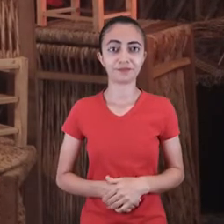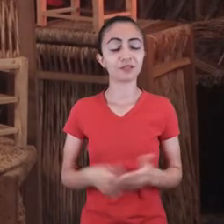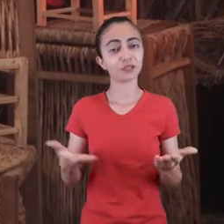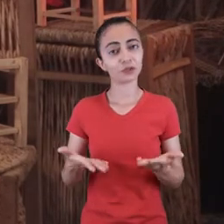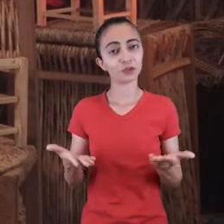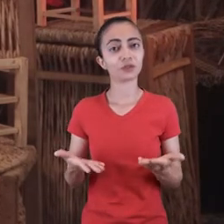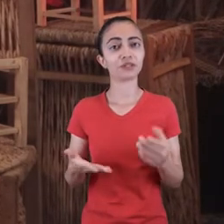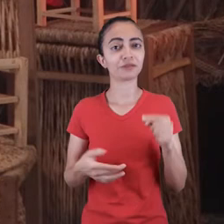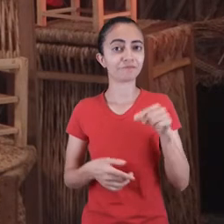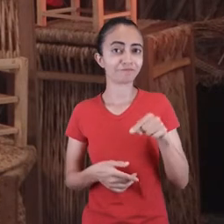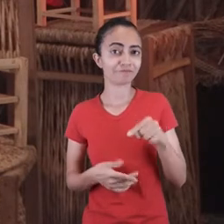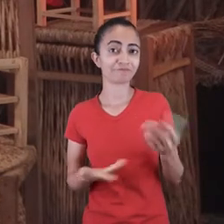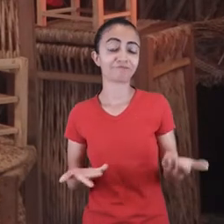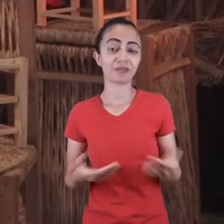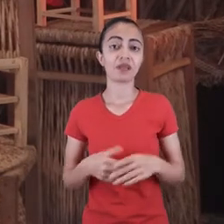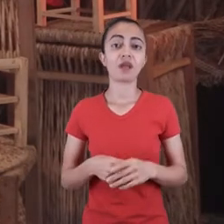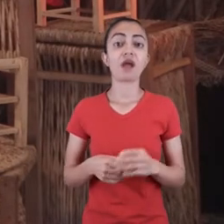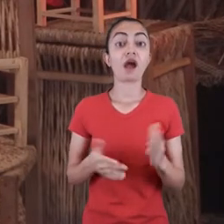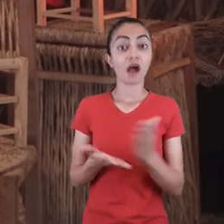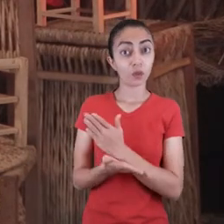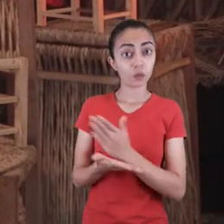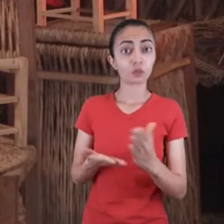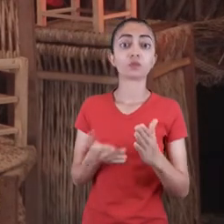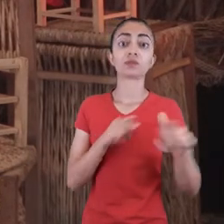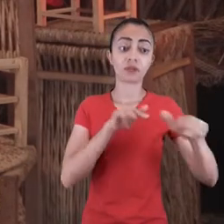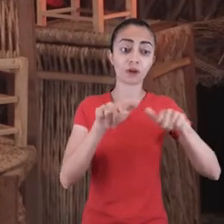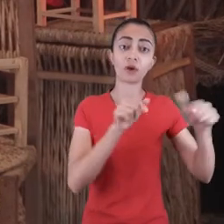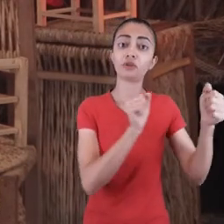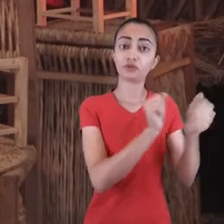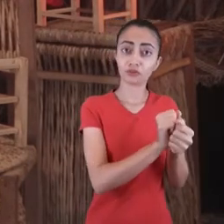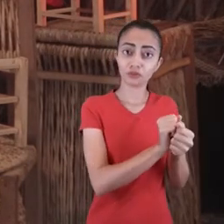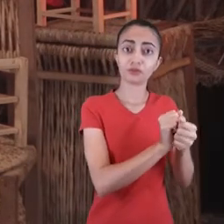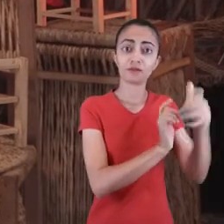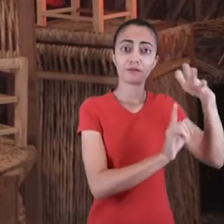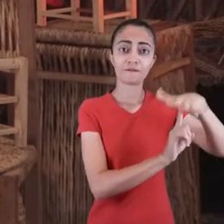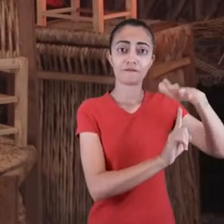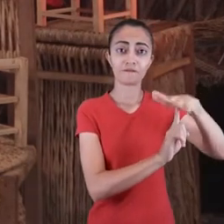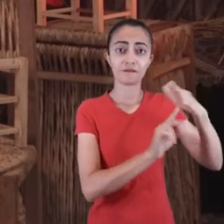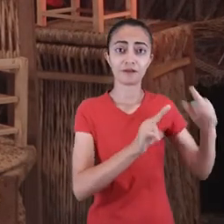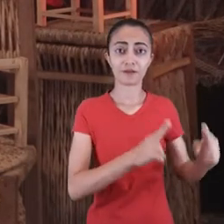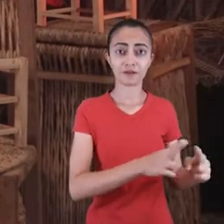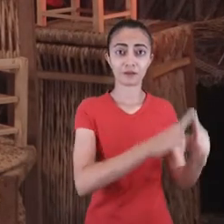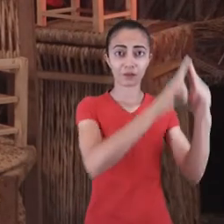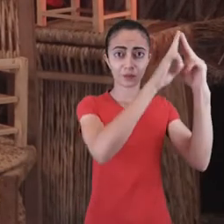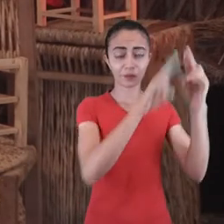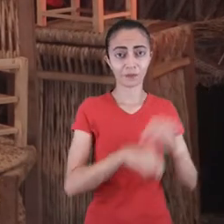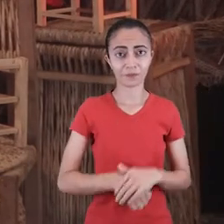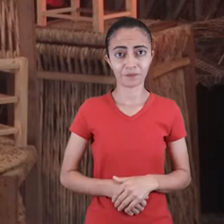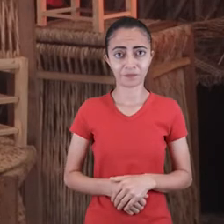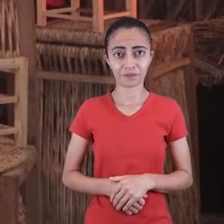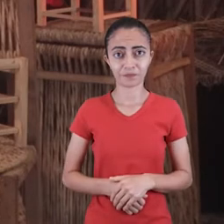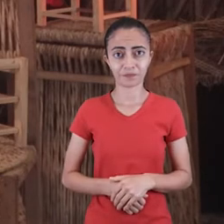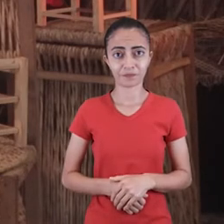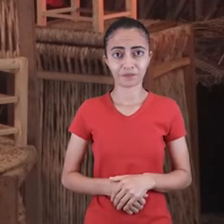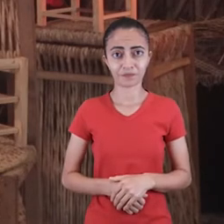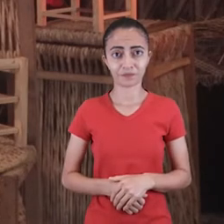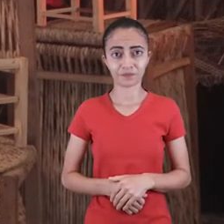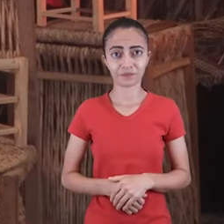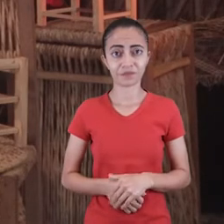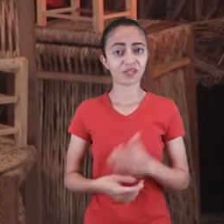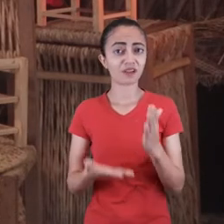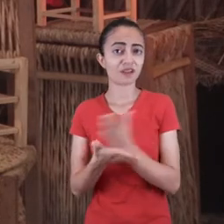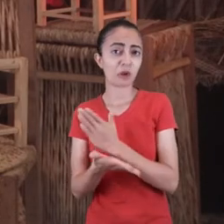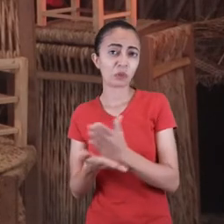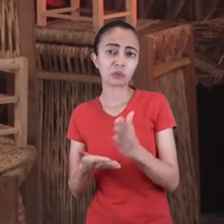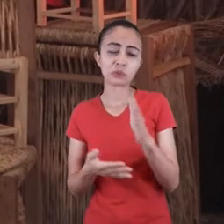hoje estamos aqui. Tem uns que trabalham conosco lá na Feira da Torre. E outros